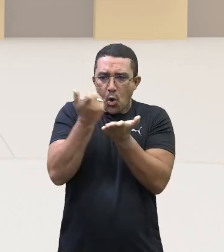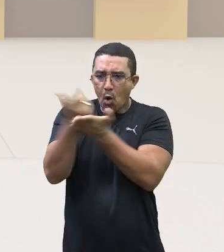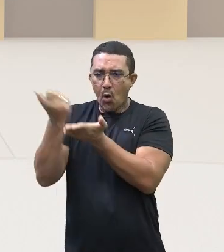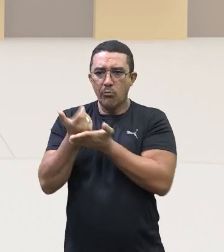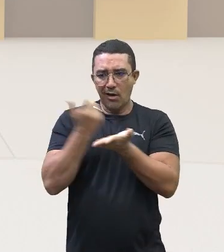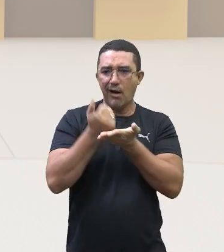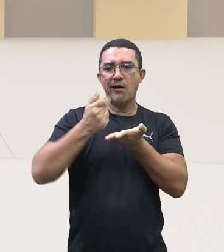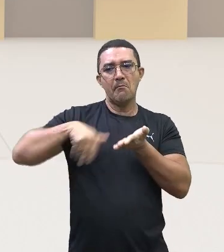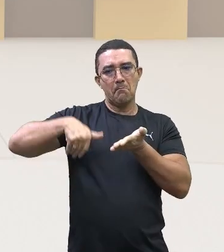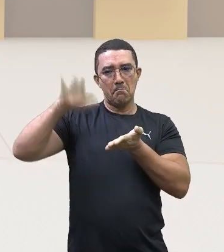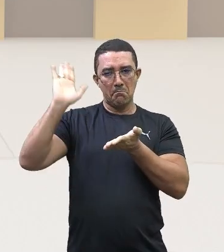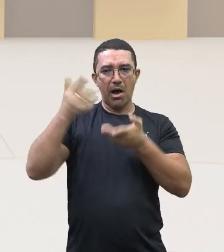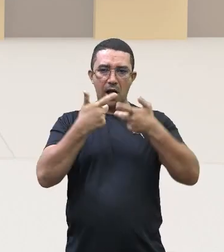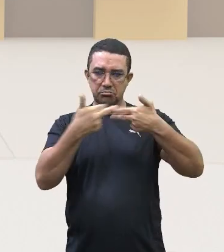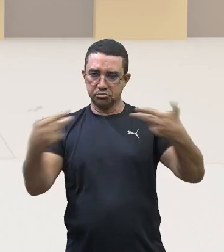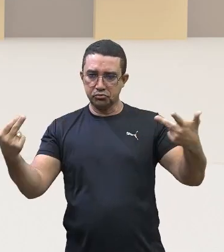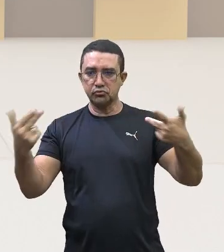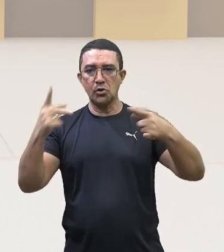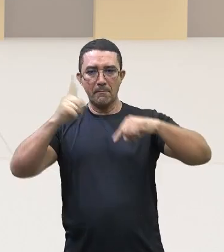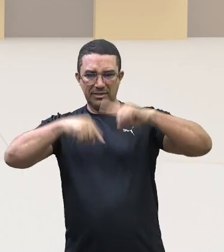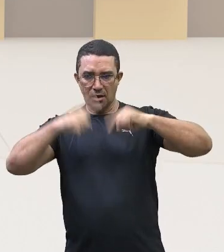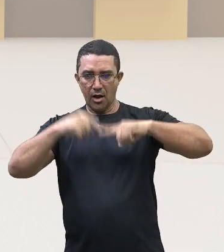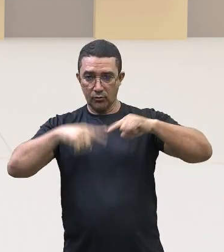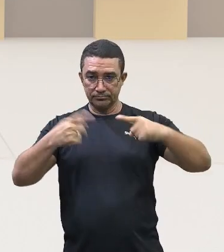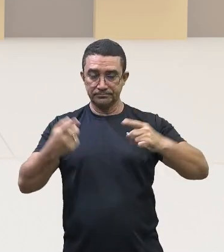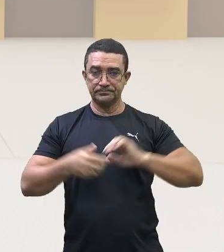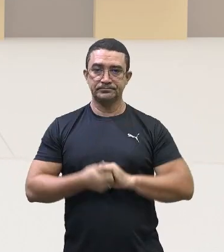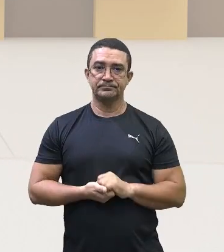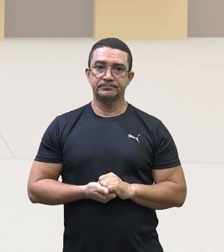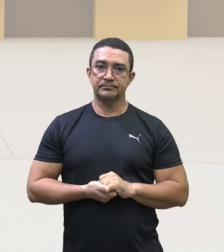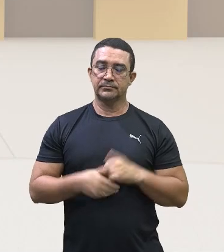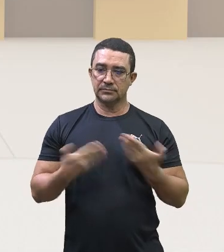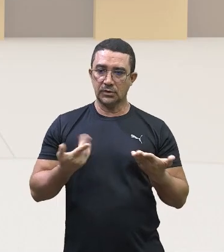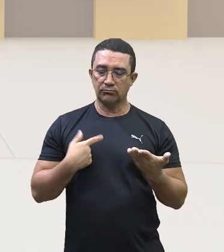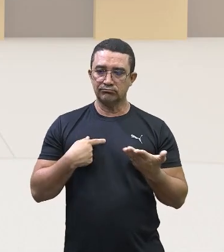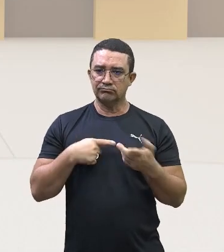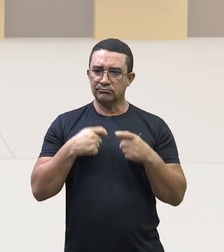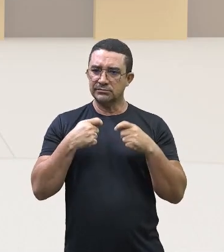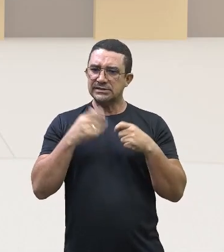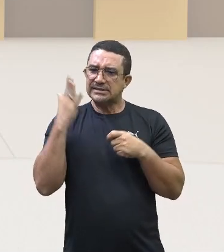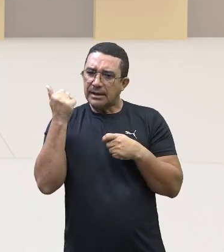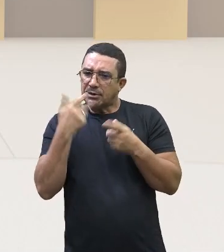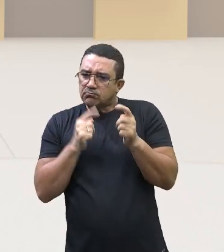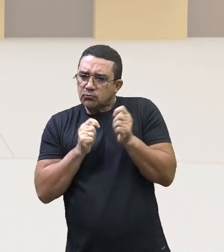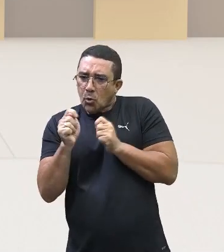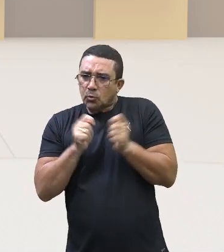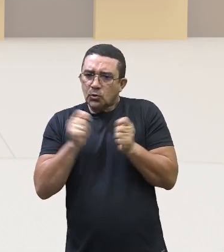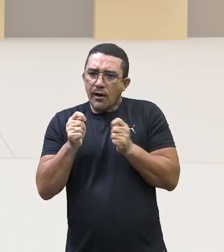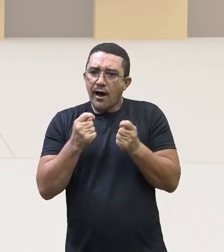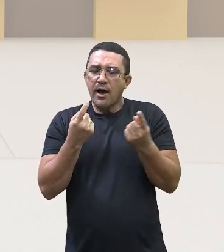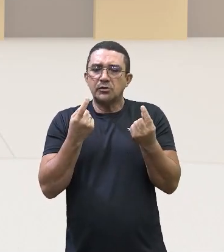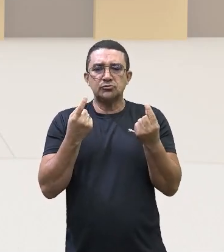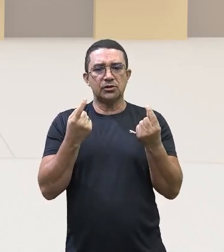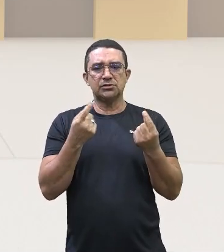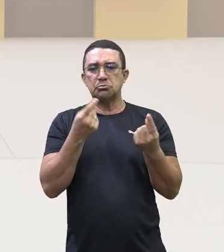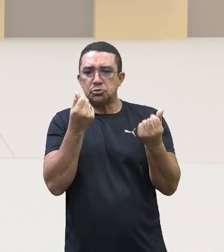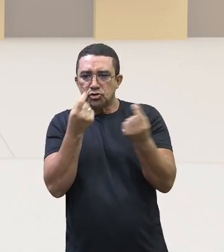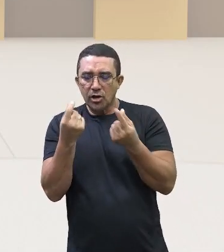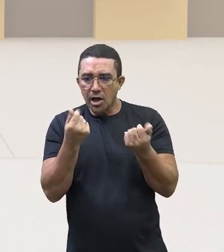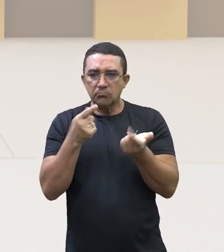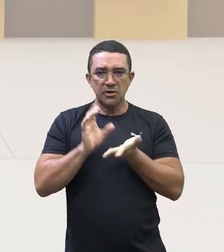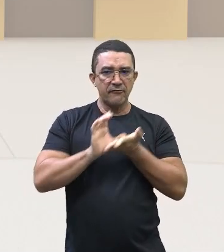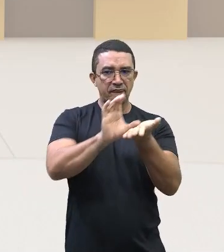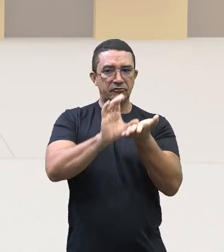vai ter uma saída maior. Então, ter esse pulso firme, saber tomar essas decisões, né? Investir